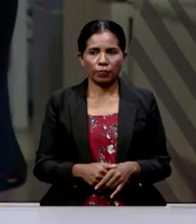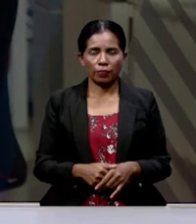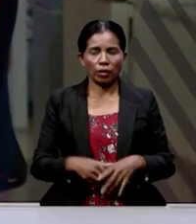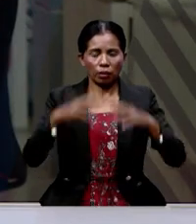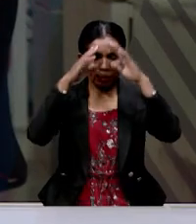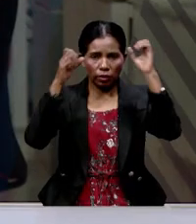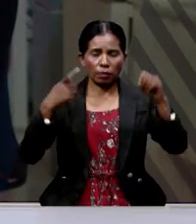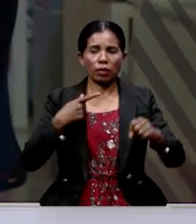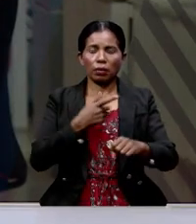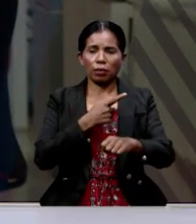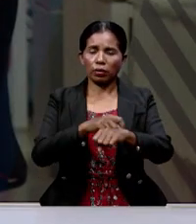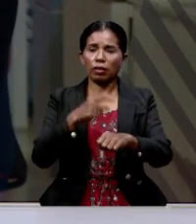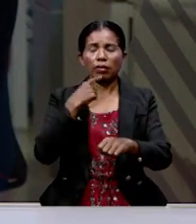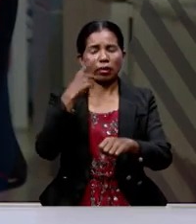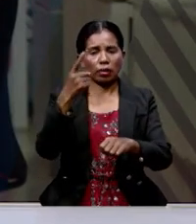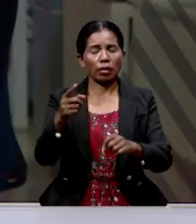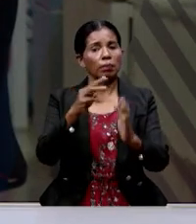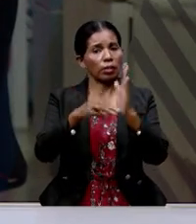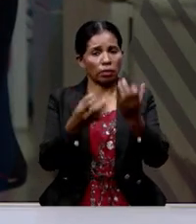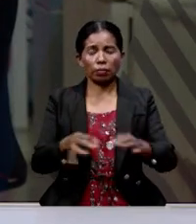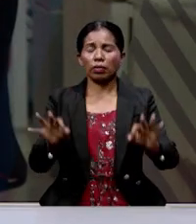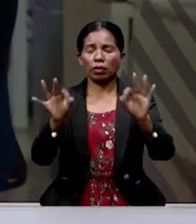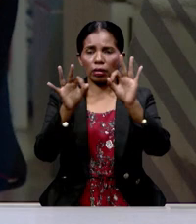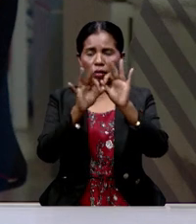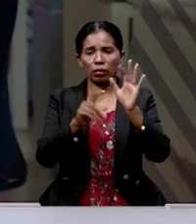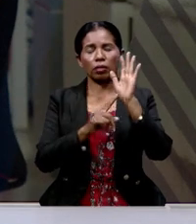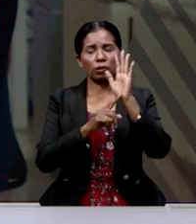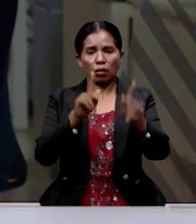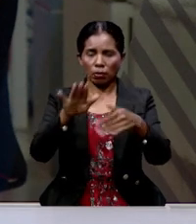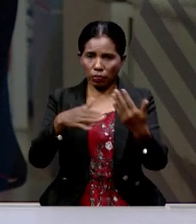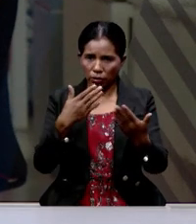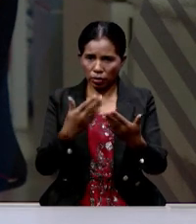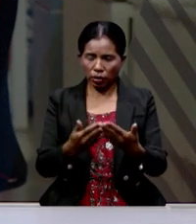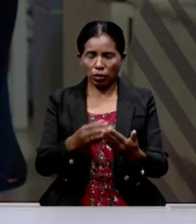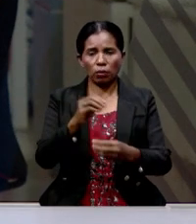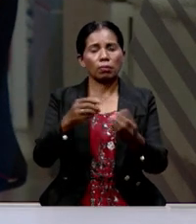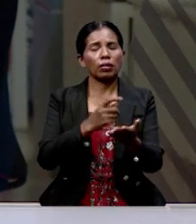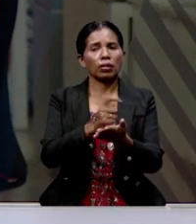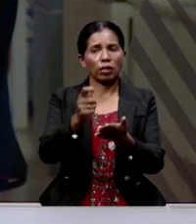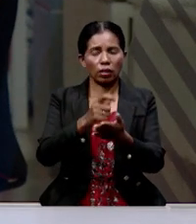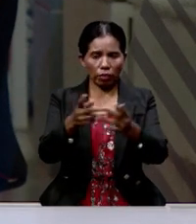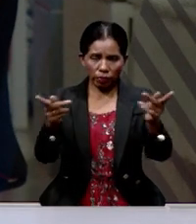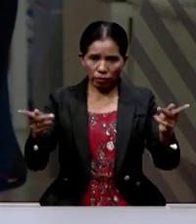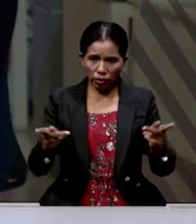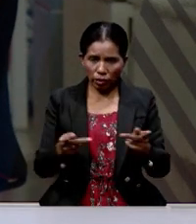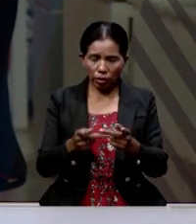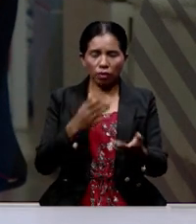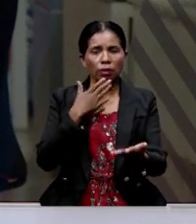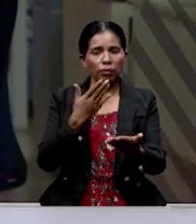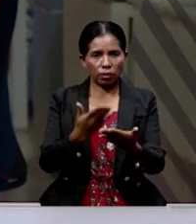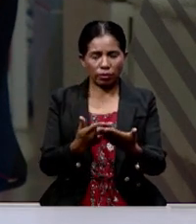Presidente do Parlamento Nacional até tem papel média importante a motivar a população quando a prática ambiental não é